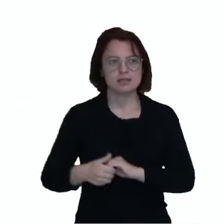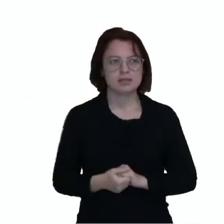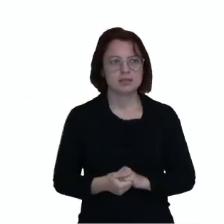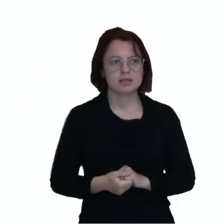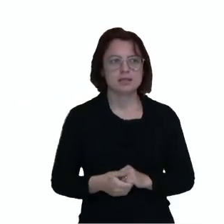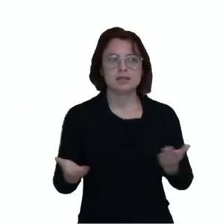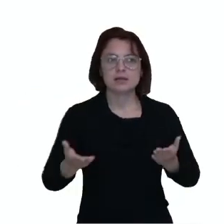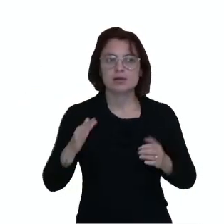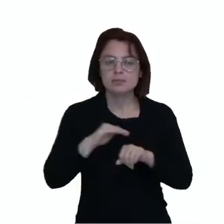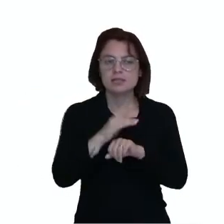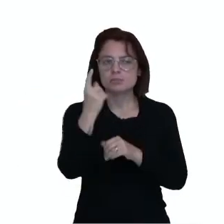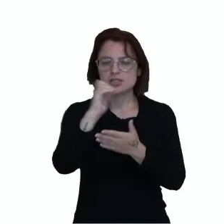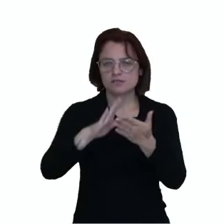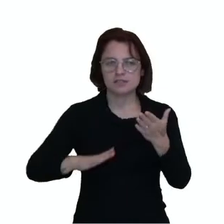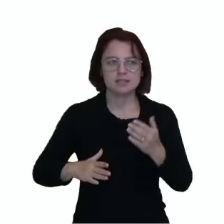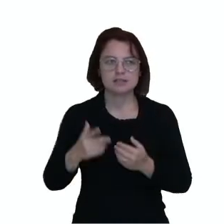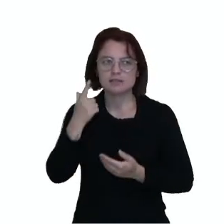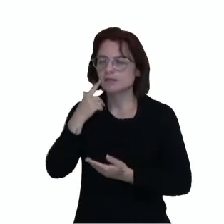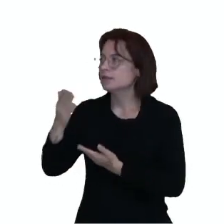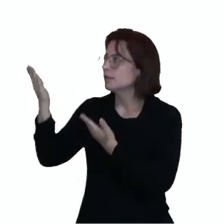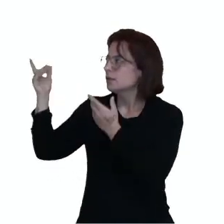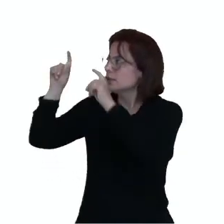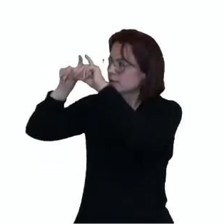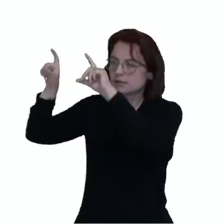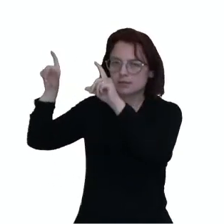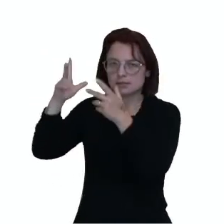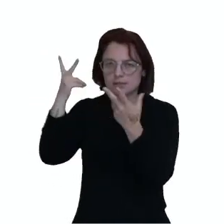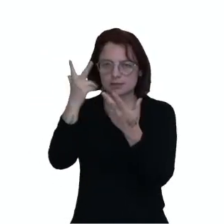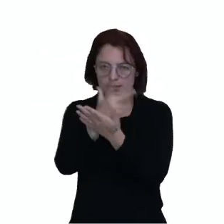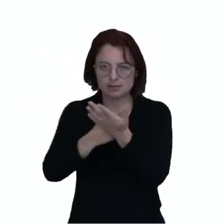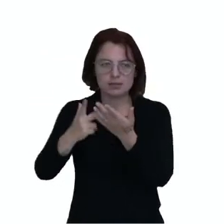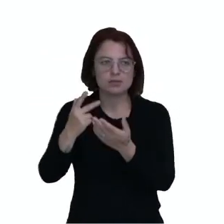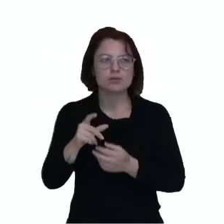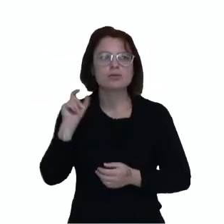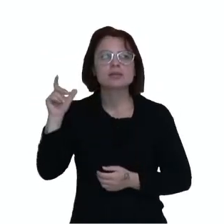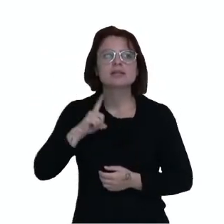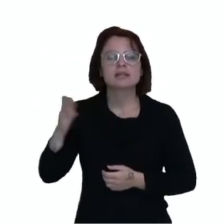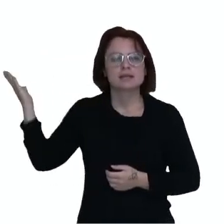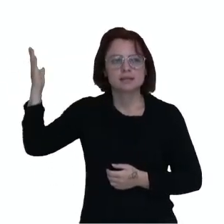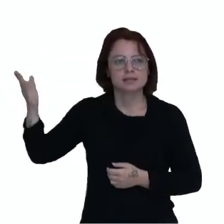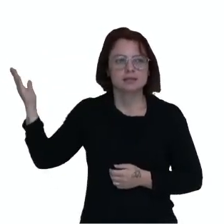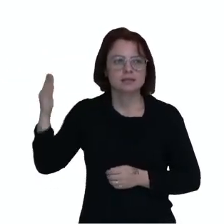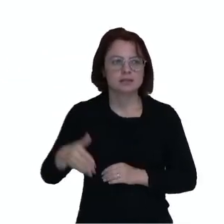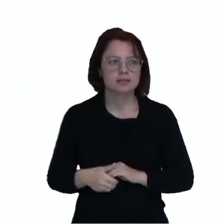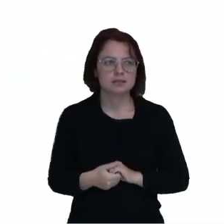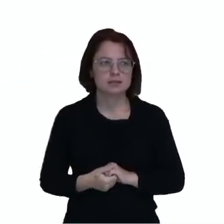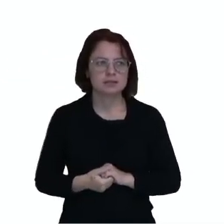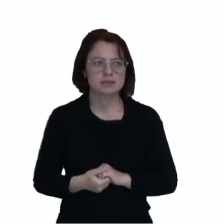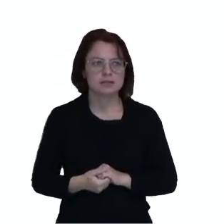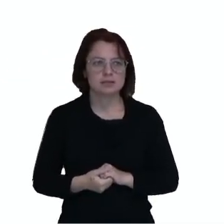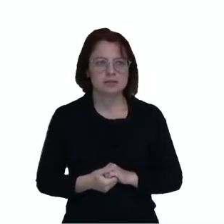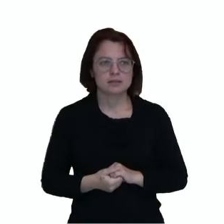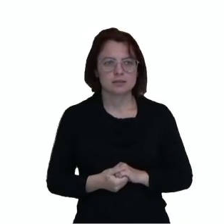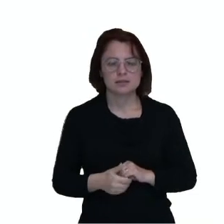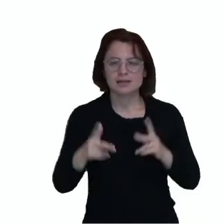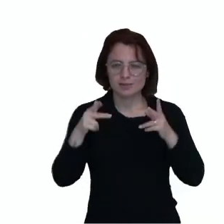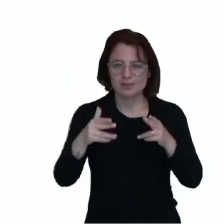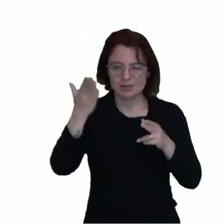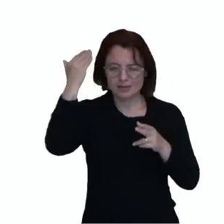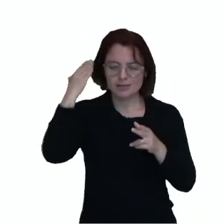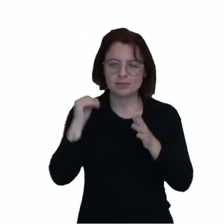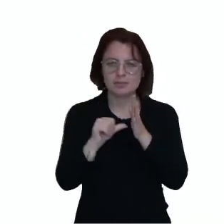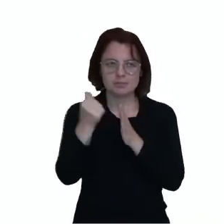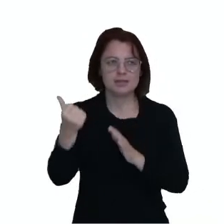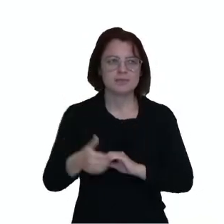uma atividade para gente. Olha a tirinha ao lado, né? O que tem nesse recorte? Que é aquela tirinha primeira que a